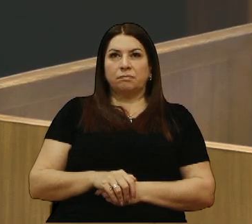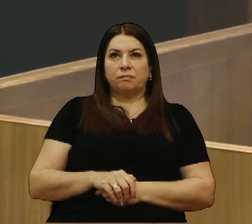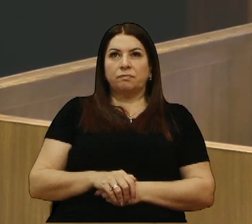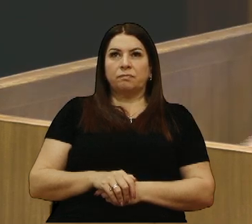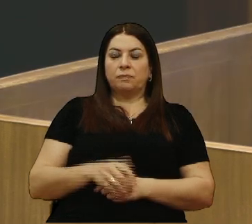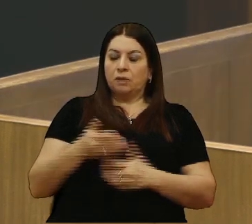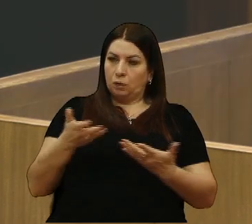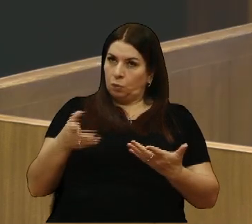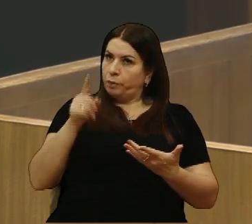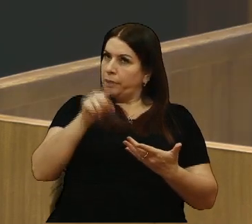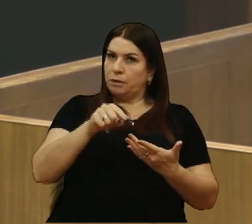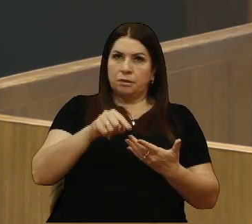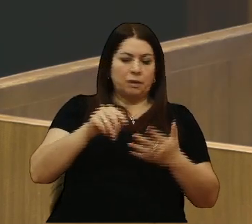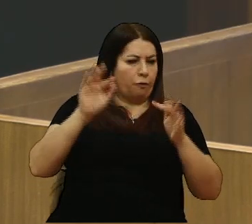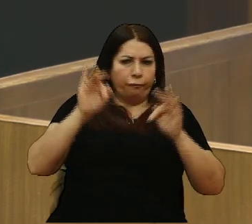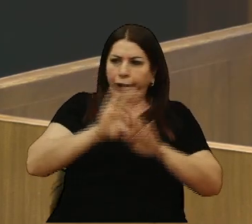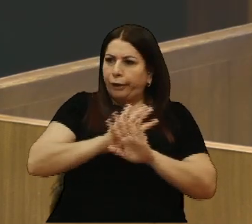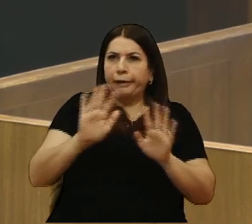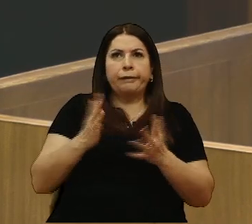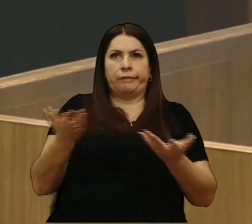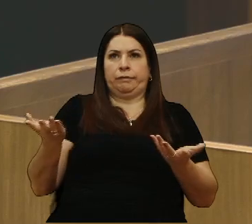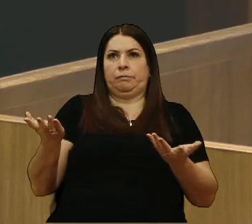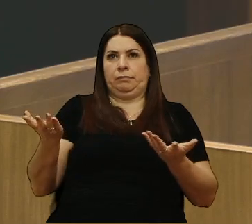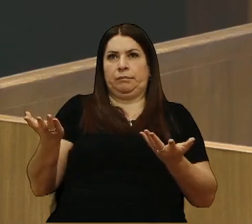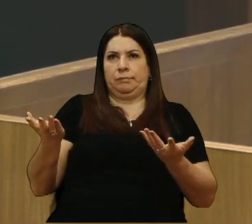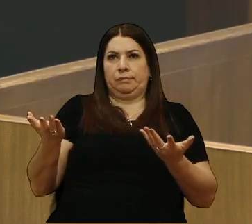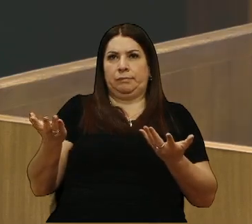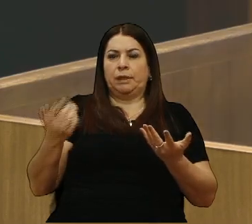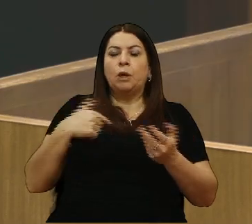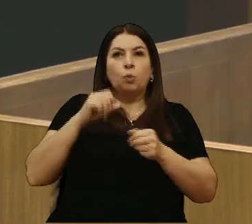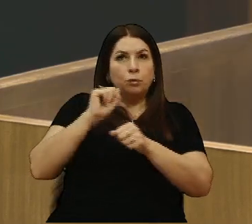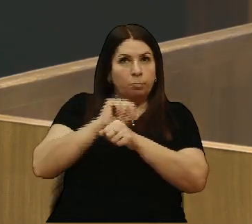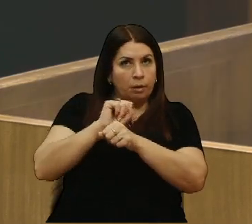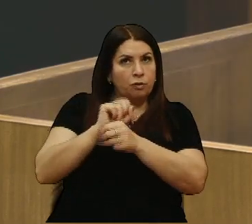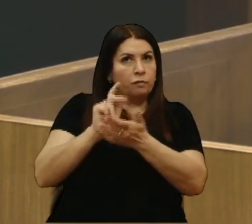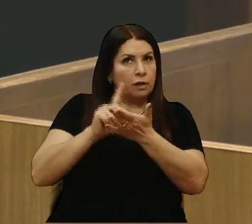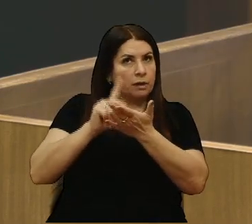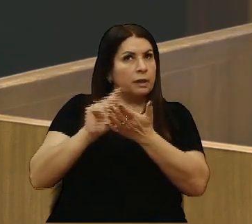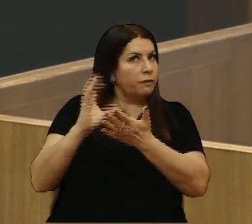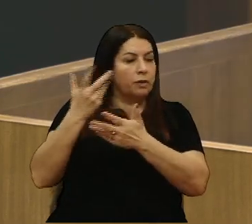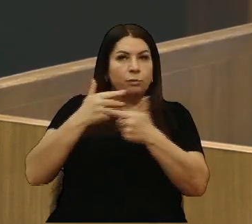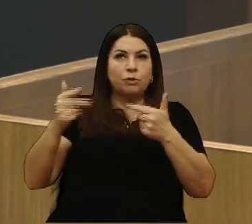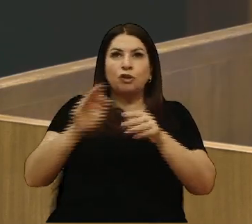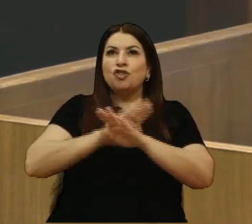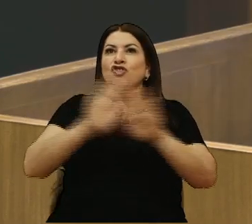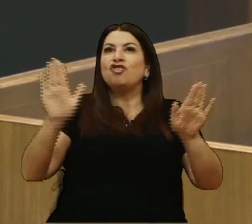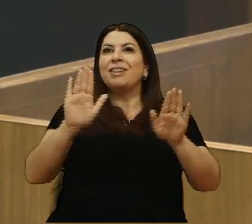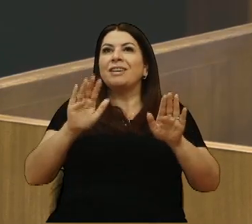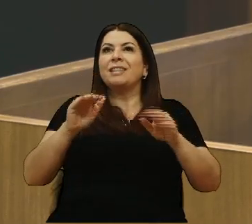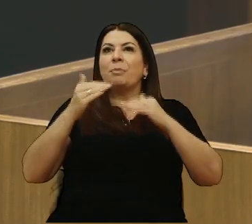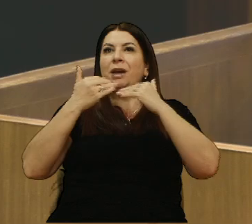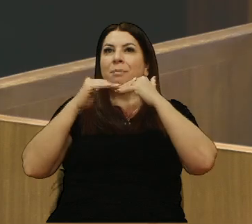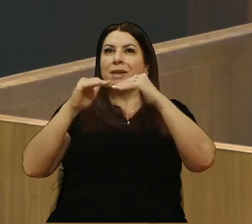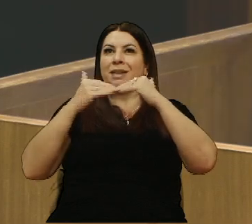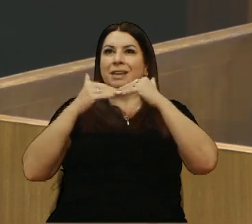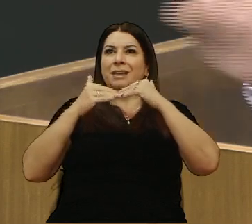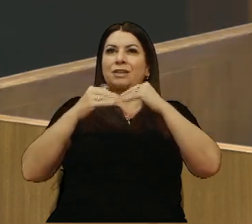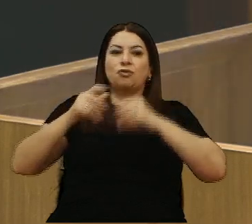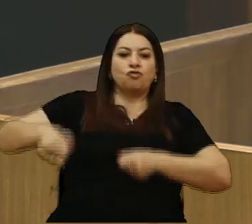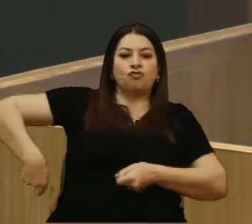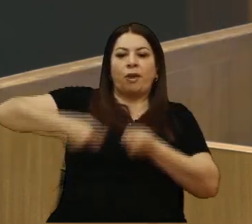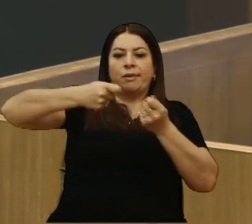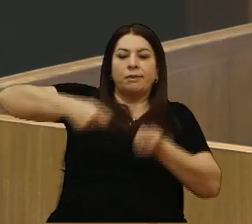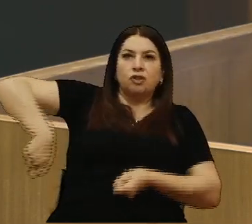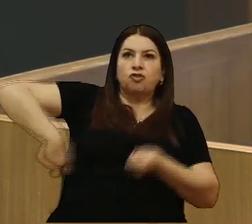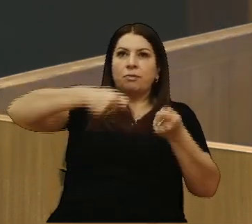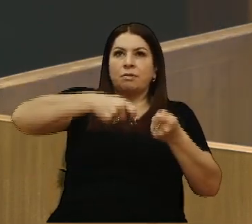Tá? Isso é o fim da picada. Eu espero que tomem uma providência. E chega de mandar caminhão com o cara em cima jogando com a pau